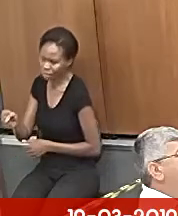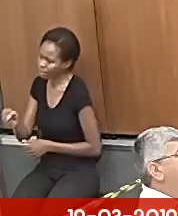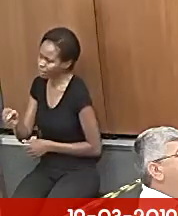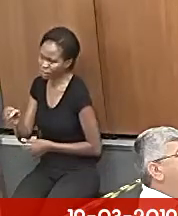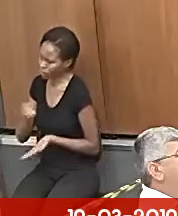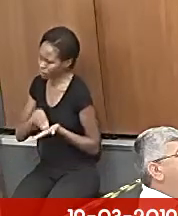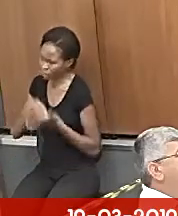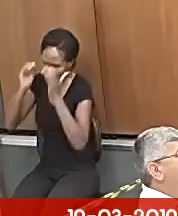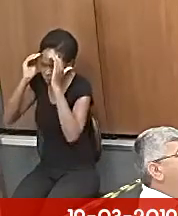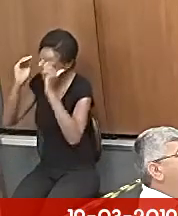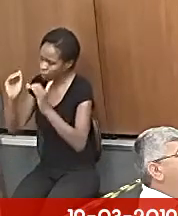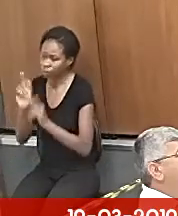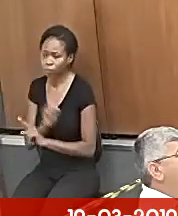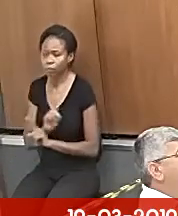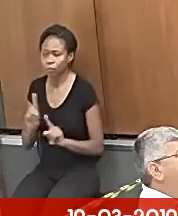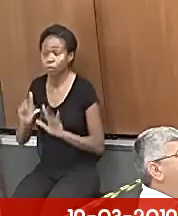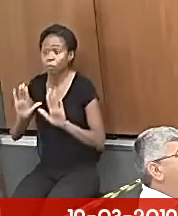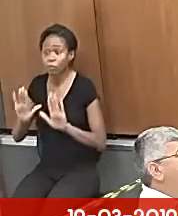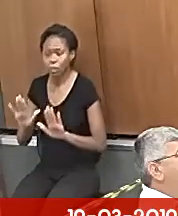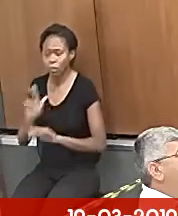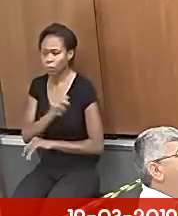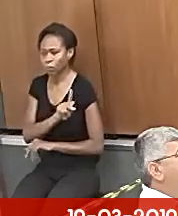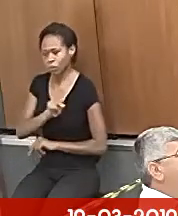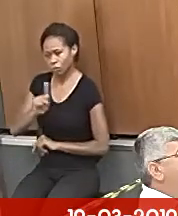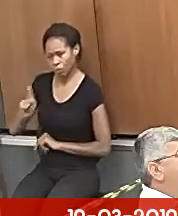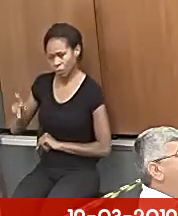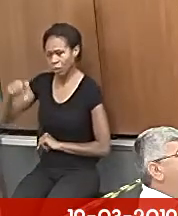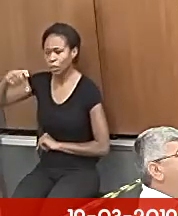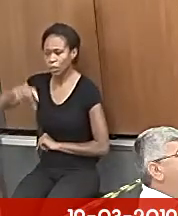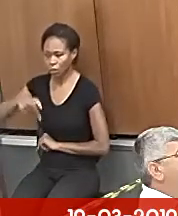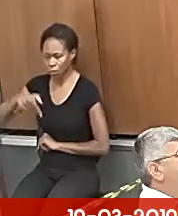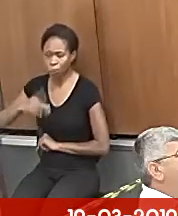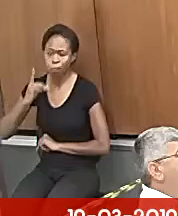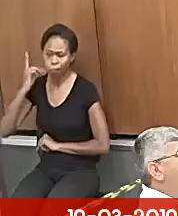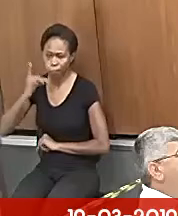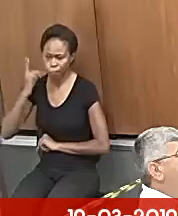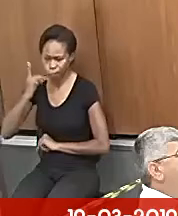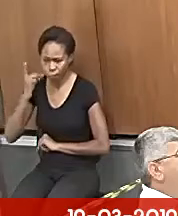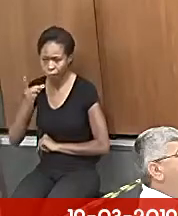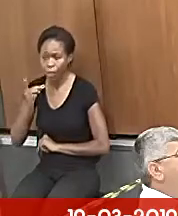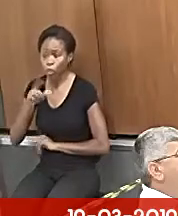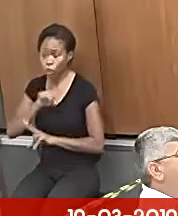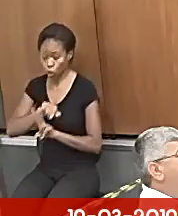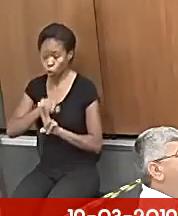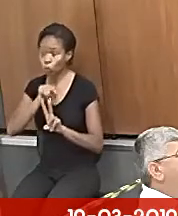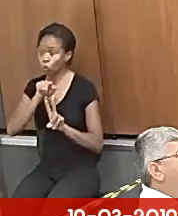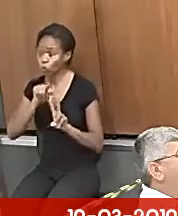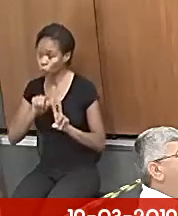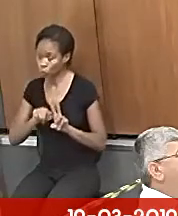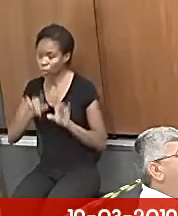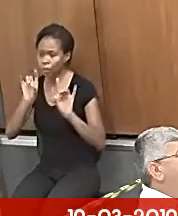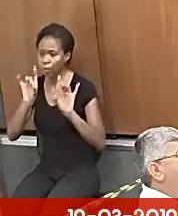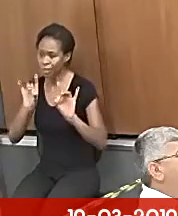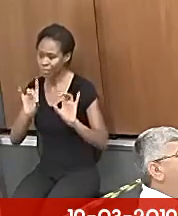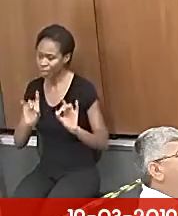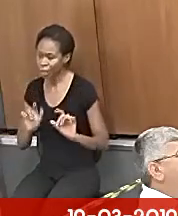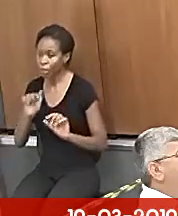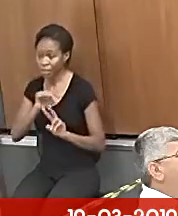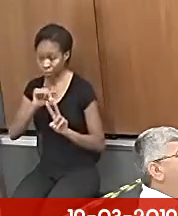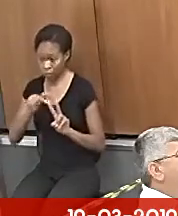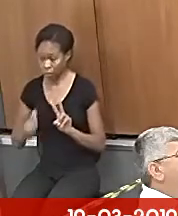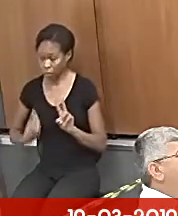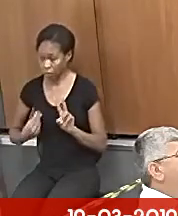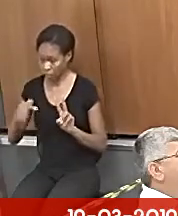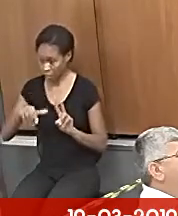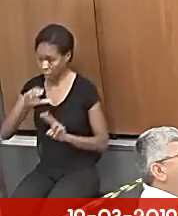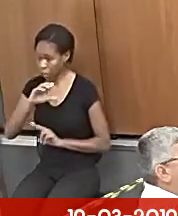não mas o presidente que aqui está o deputado fez o enem e os dois que estão aqui o especialmente presentes aqui